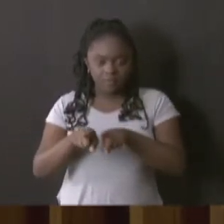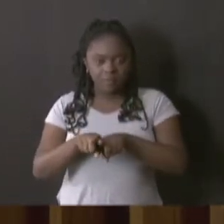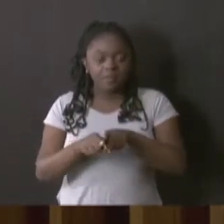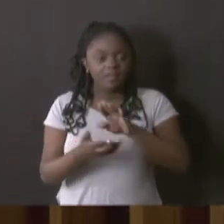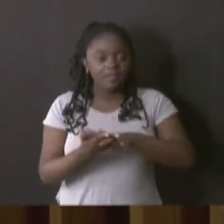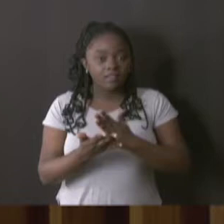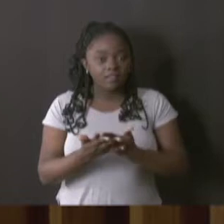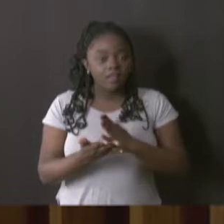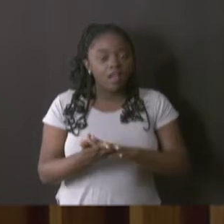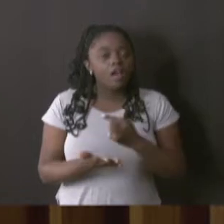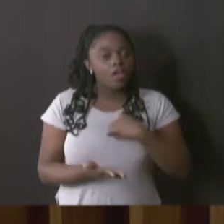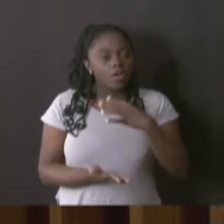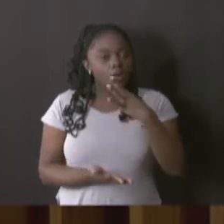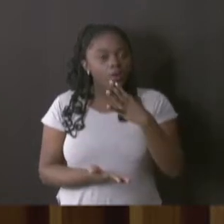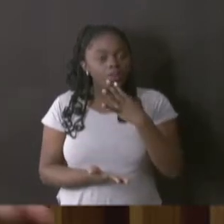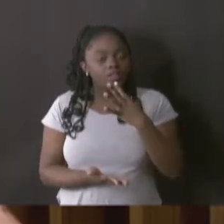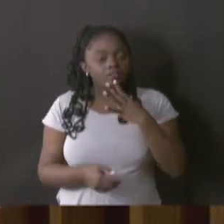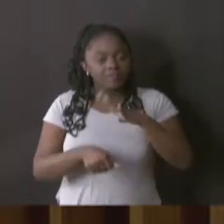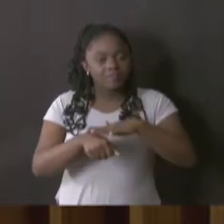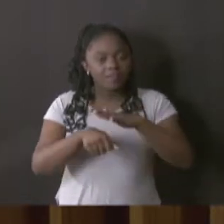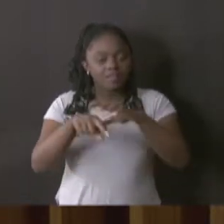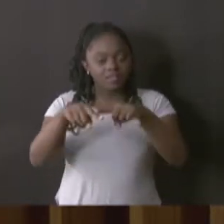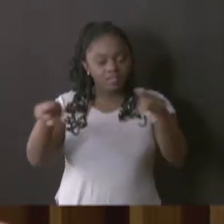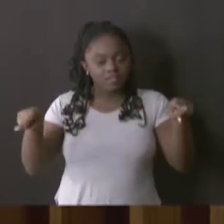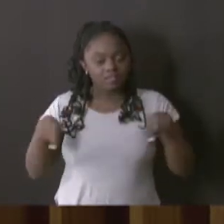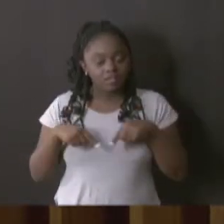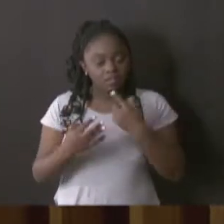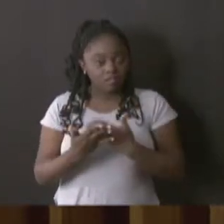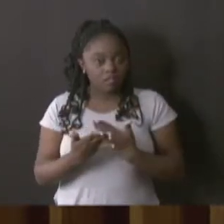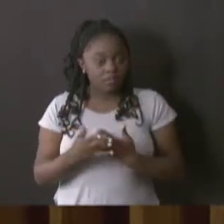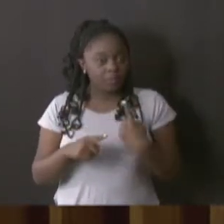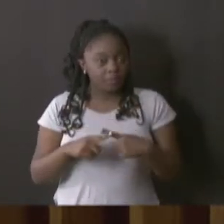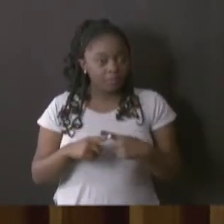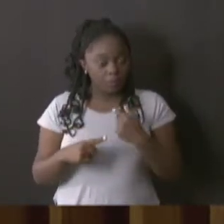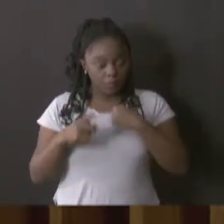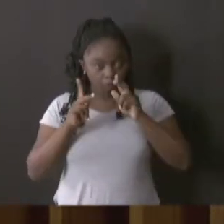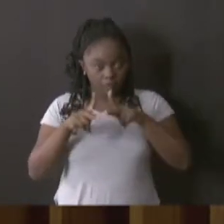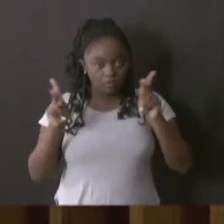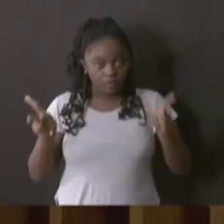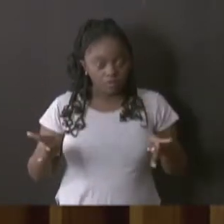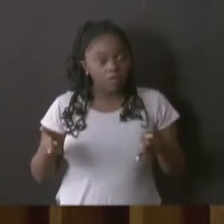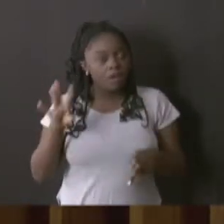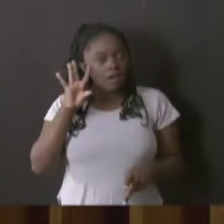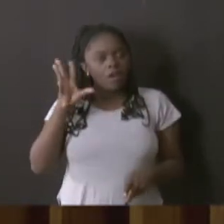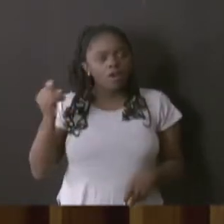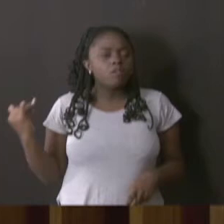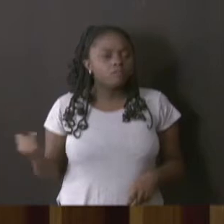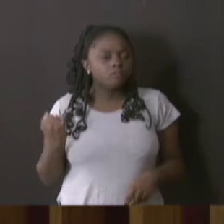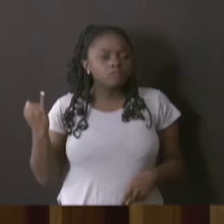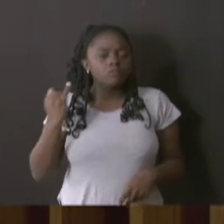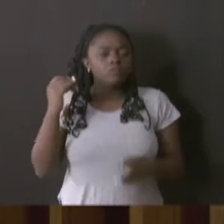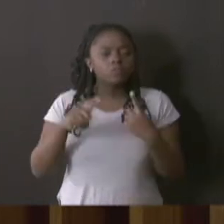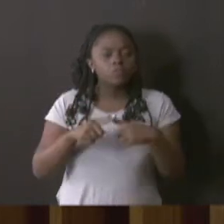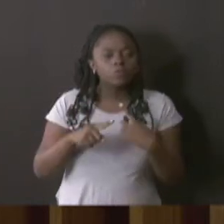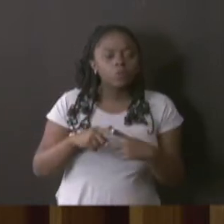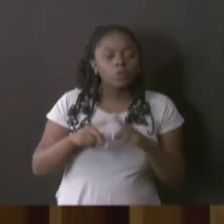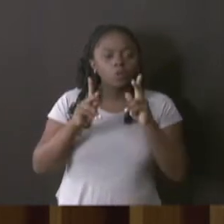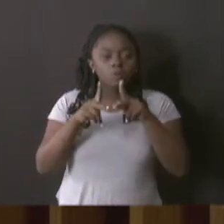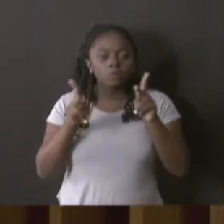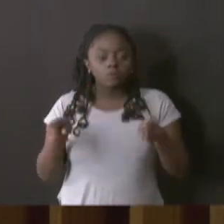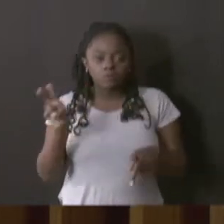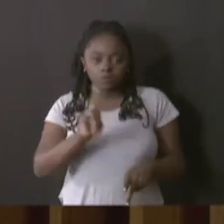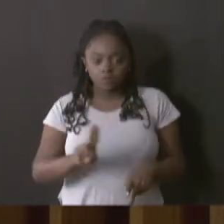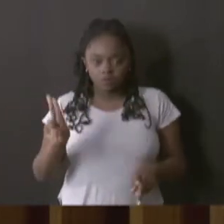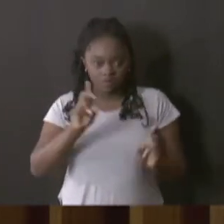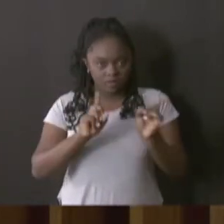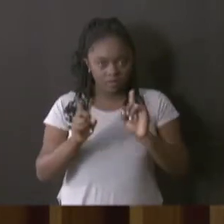O espaço que eu mais conheço é a sala de aula, porque eu sou professor. Né? E é super importante, porque o professor que não usa a língua brasileira de sinais,